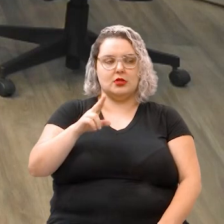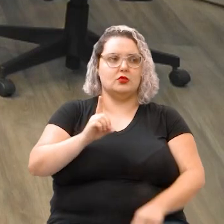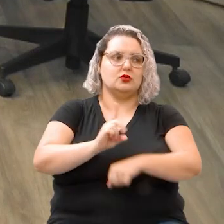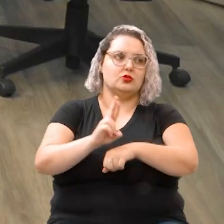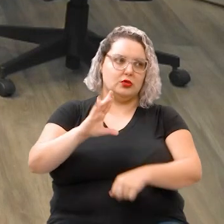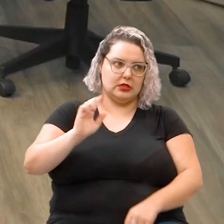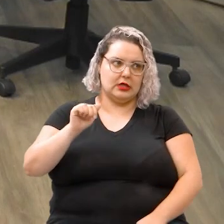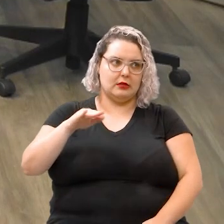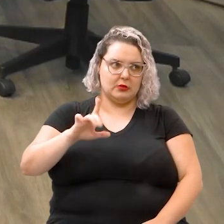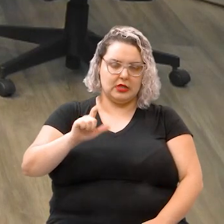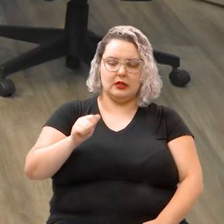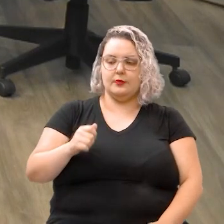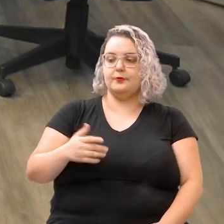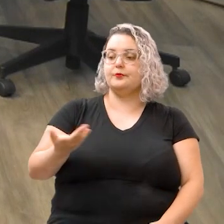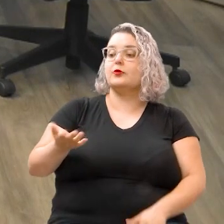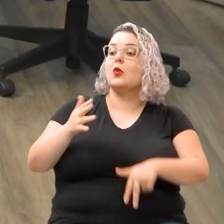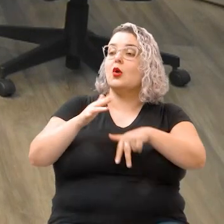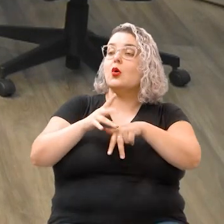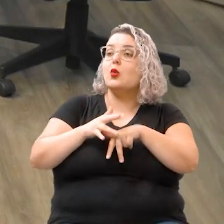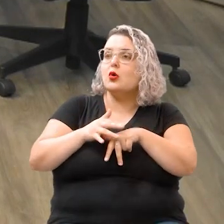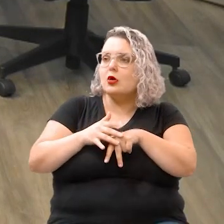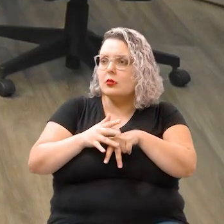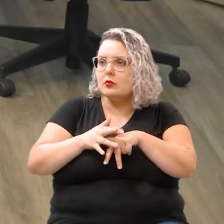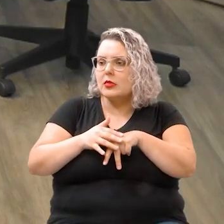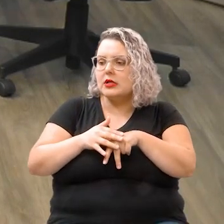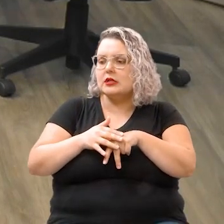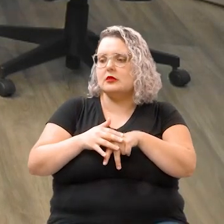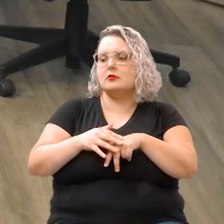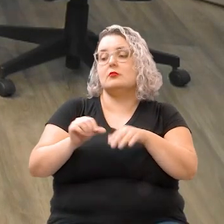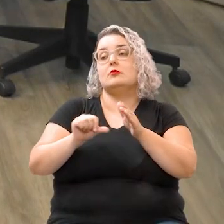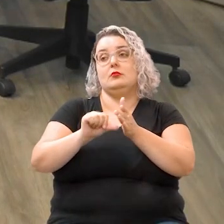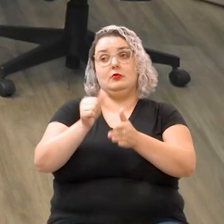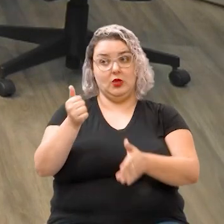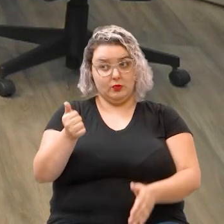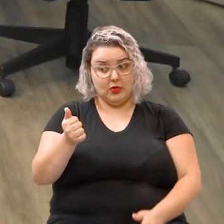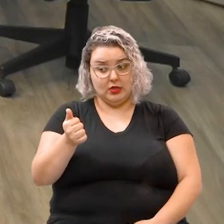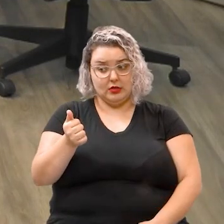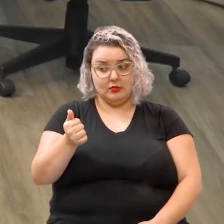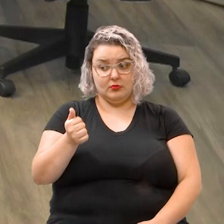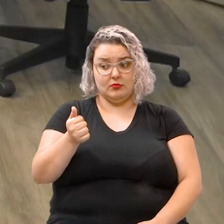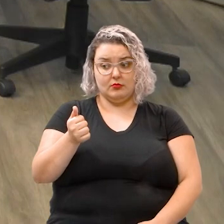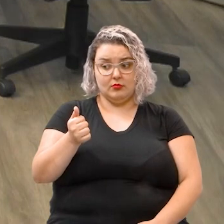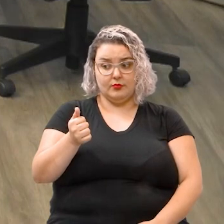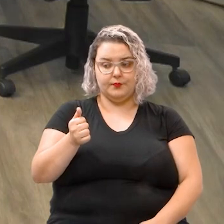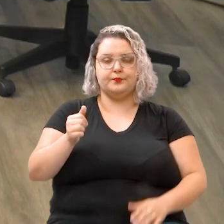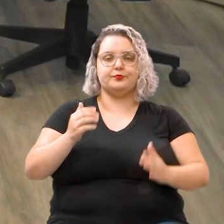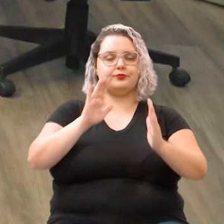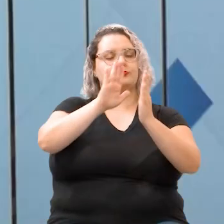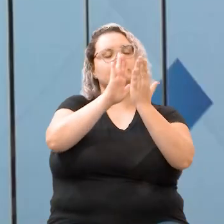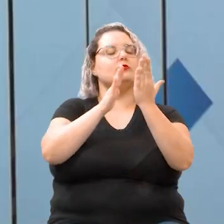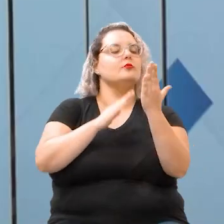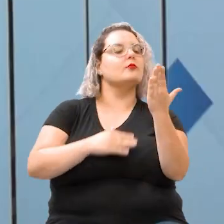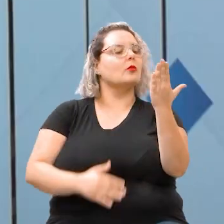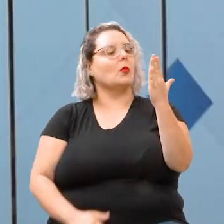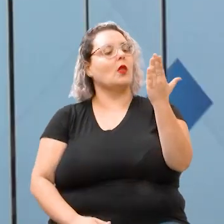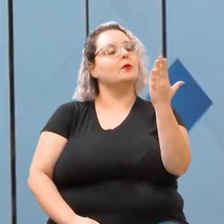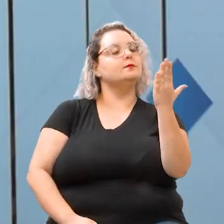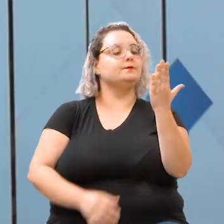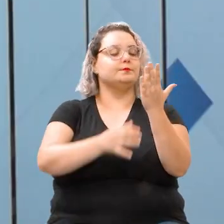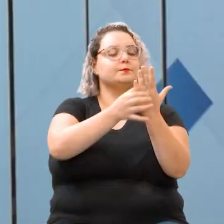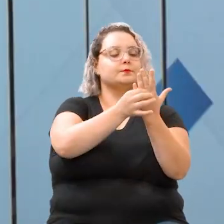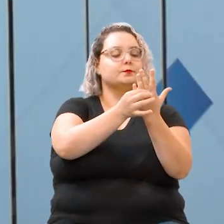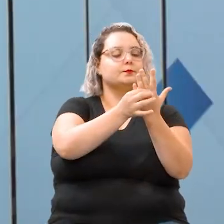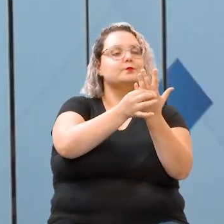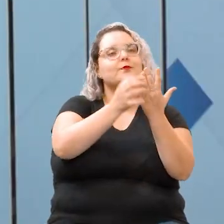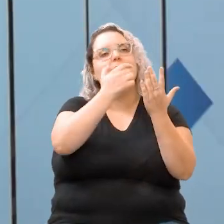Camila? O paciente, ele tem que, primeiramente, estar de frente a um espelho, né? Ele remove